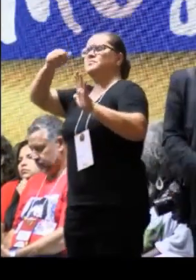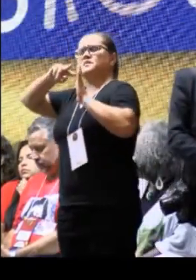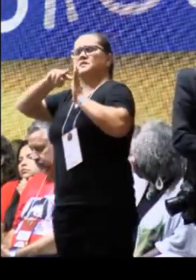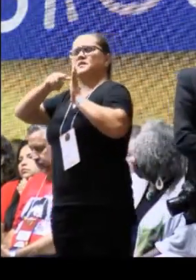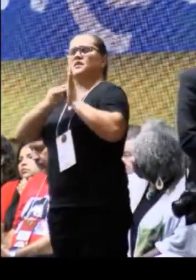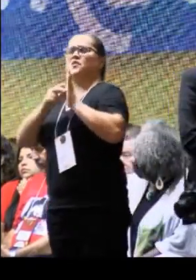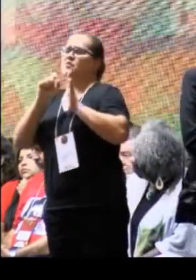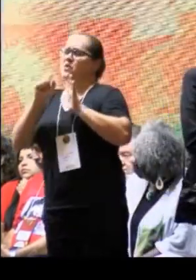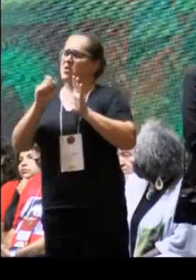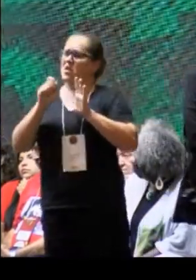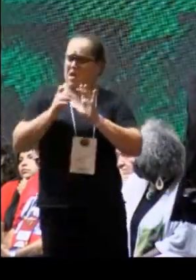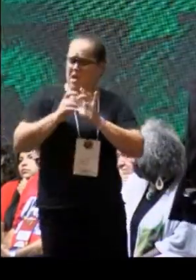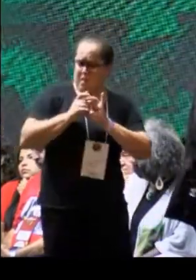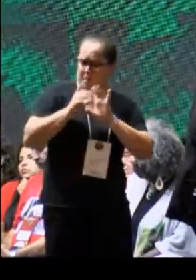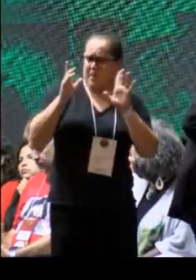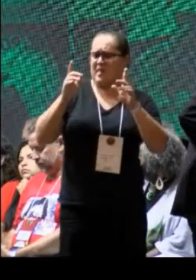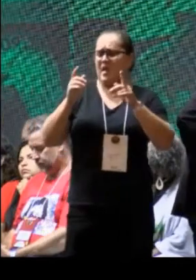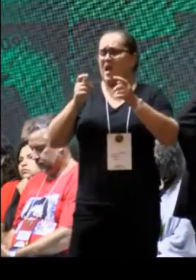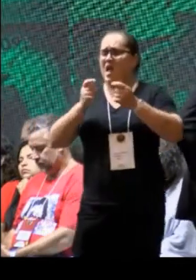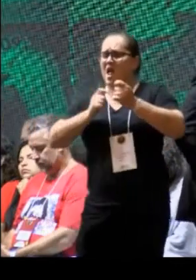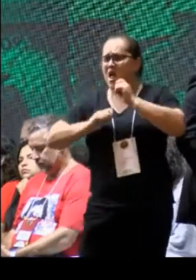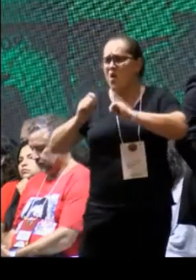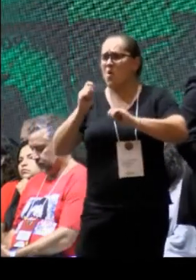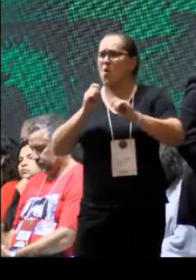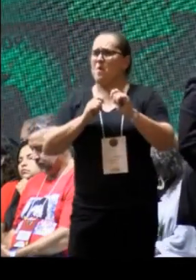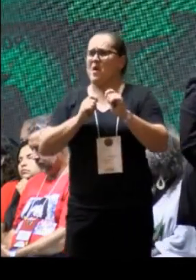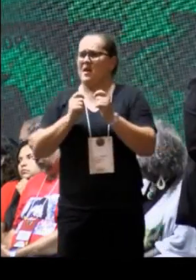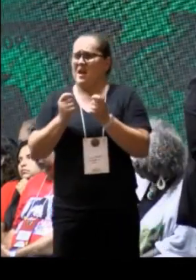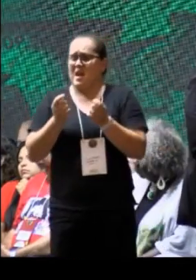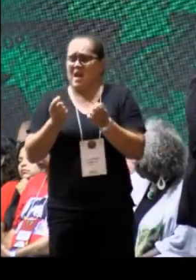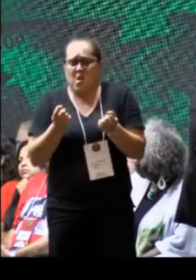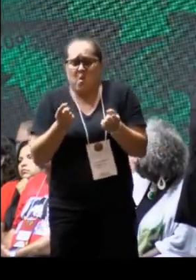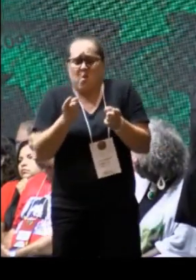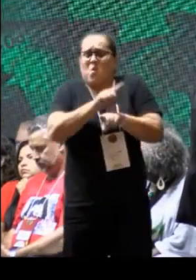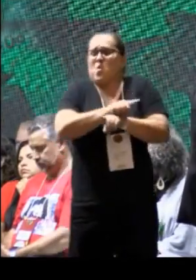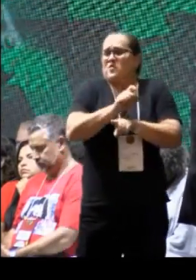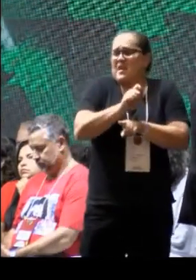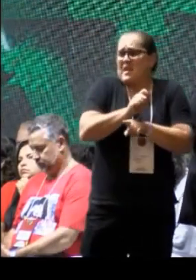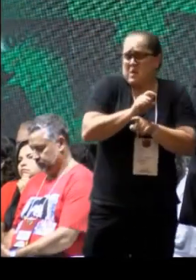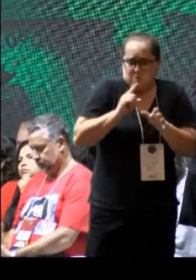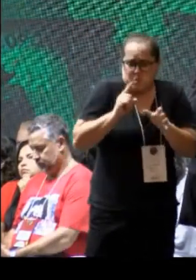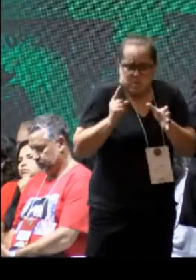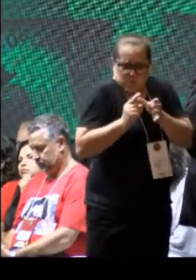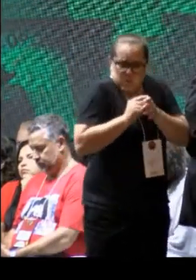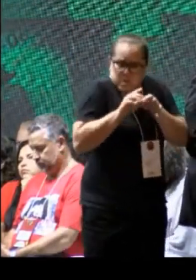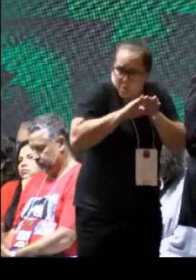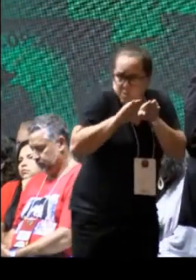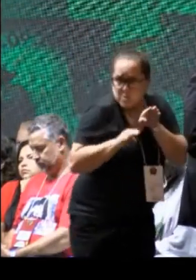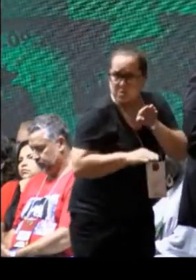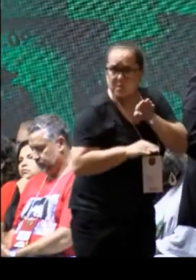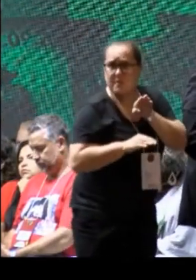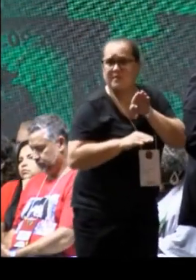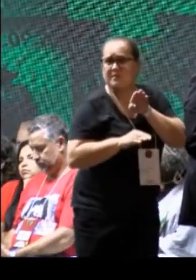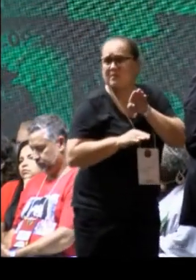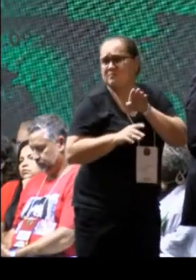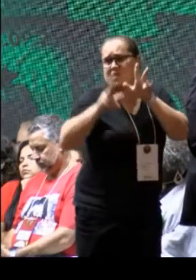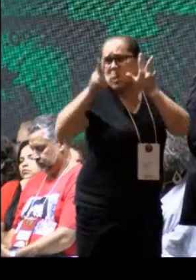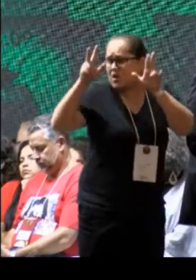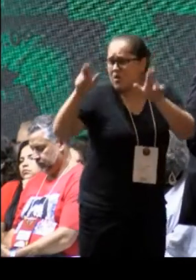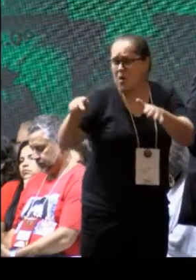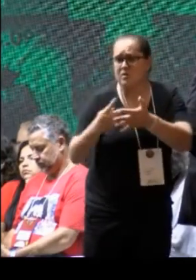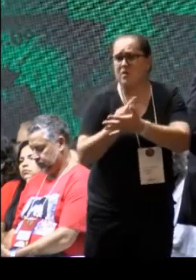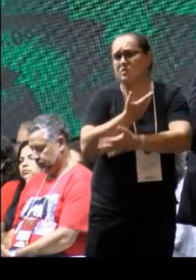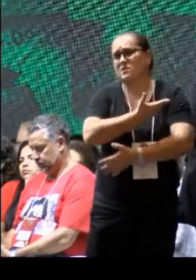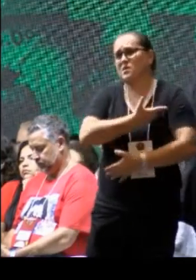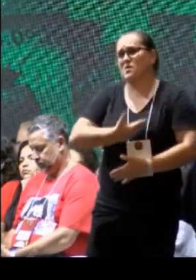independência, autonomia, liberdade. O contrário é dependência, servidão e submissão. É o que está acontecendo hoje